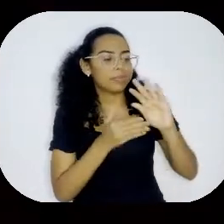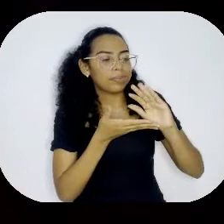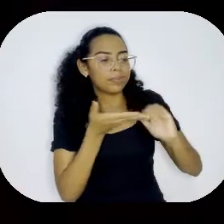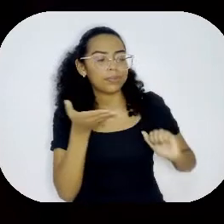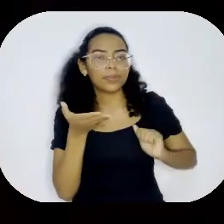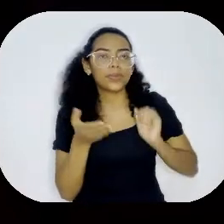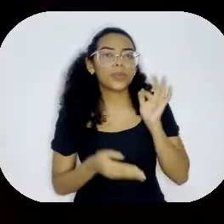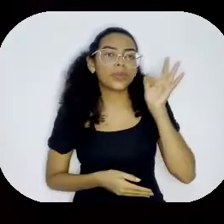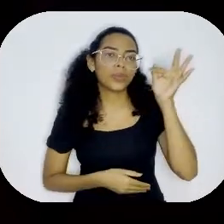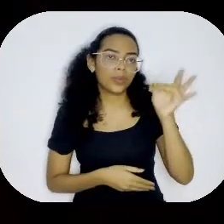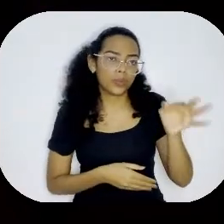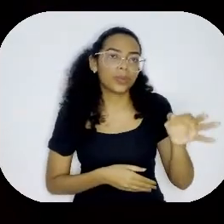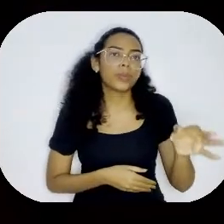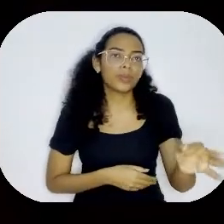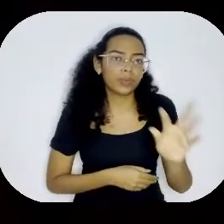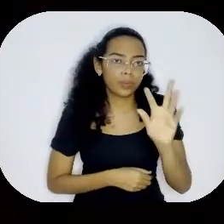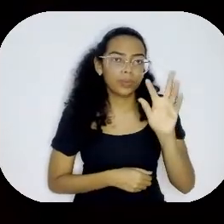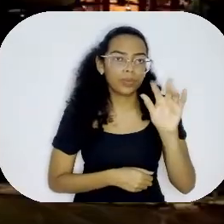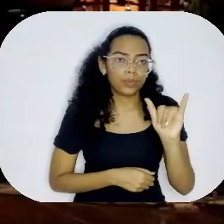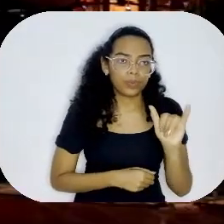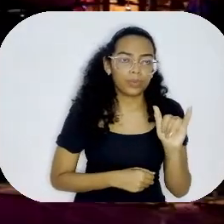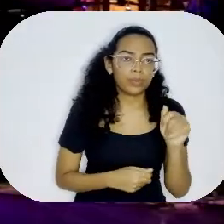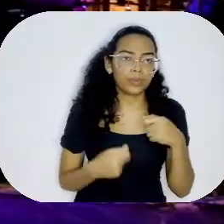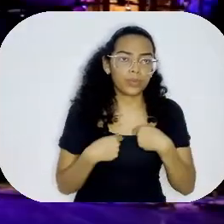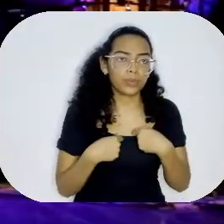sem fortaleza além da dor,